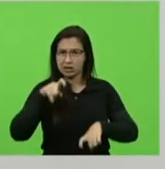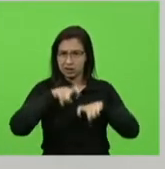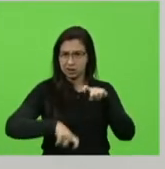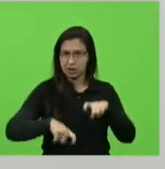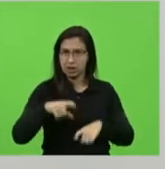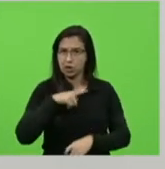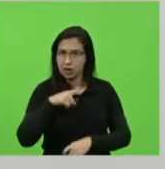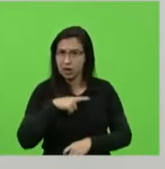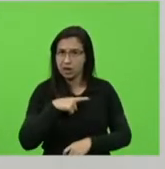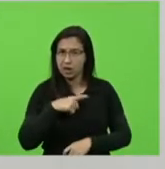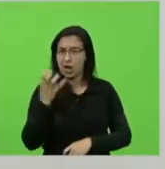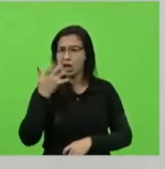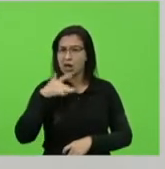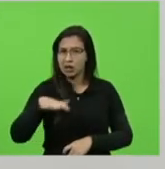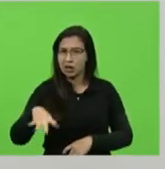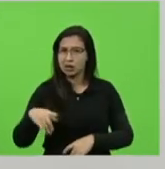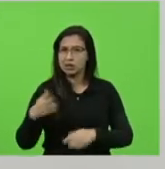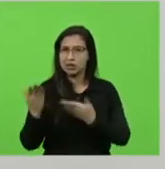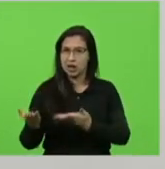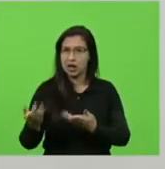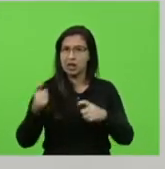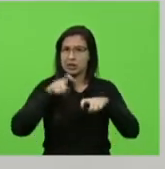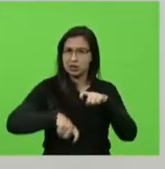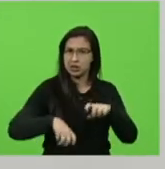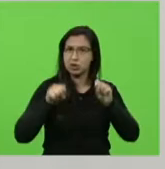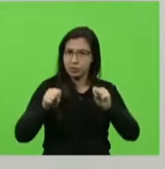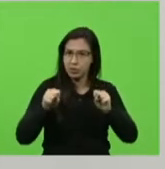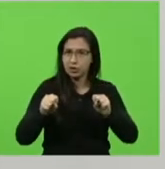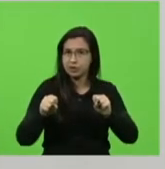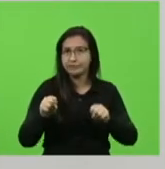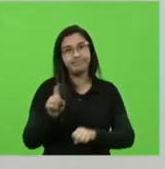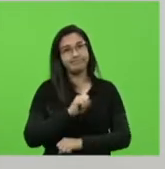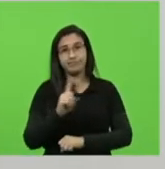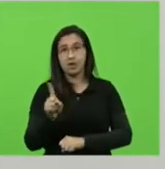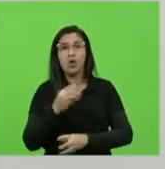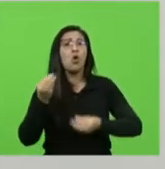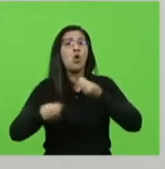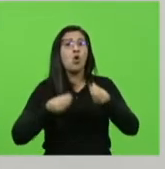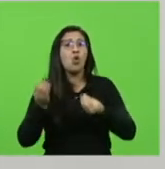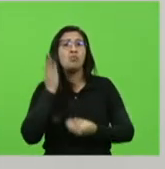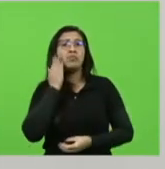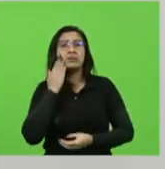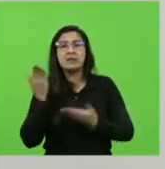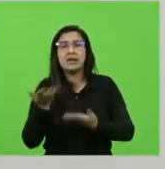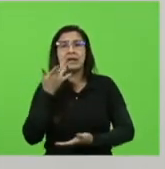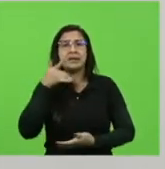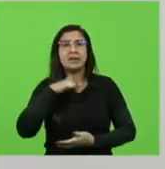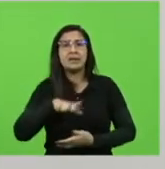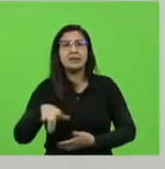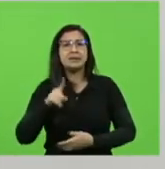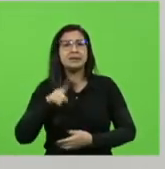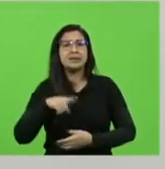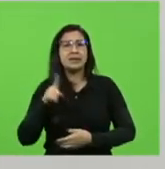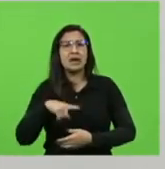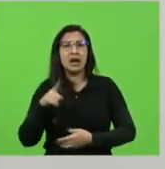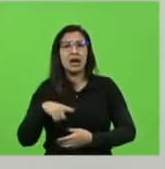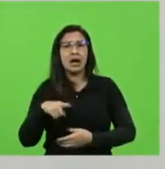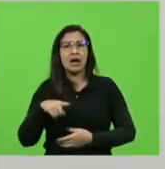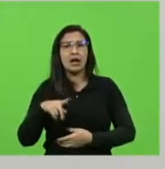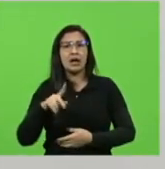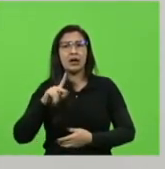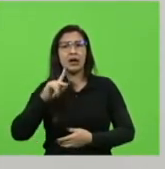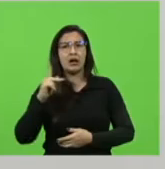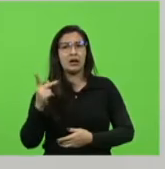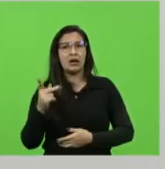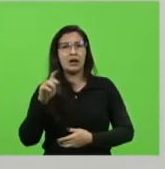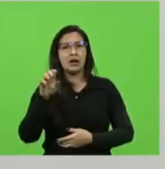Criança deveria fazer sexo? Não. Então, como é que eu sei se uma criança é homossexual ou não? Questão complicada.